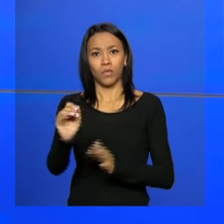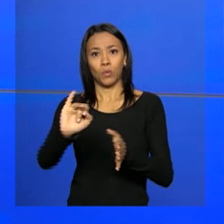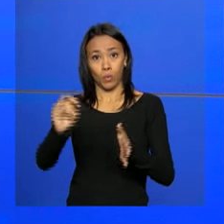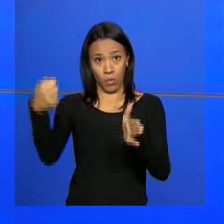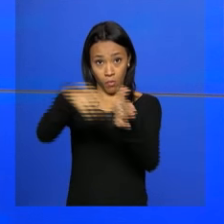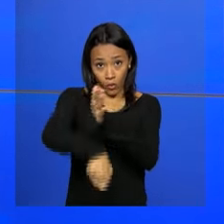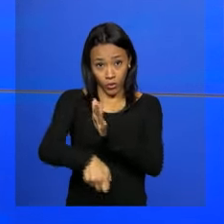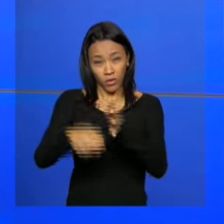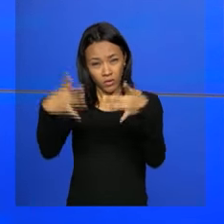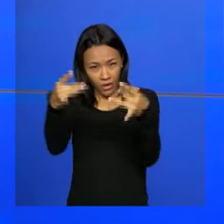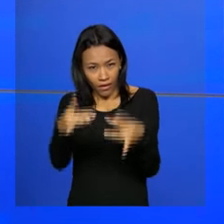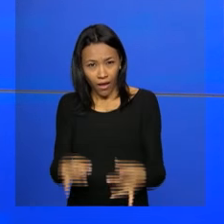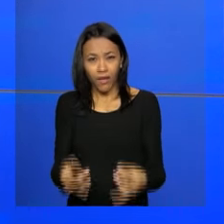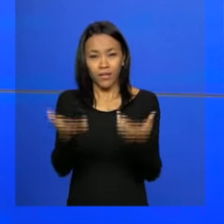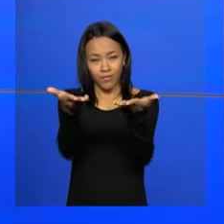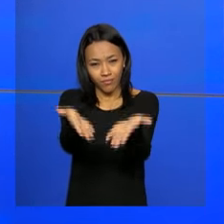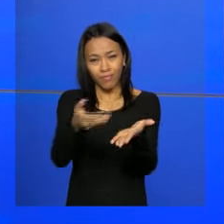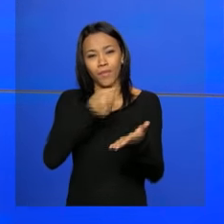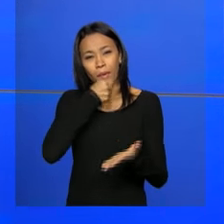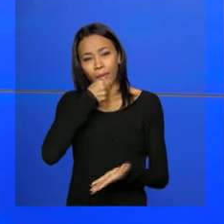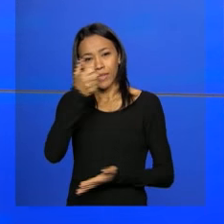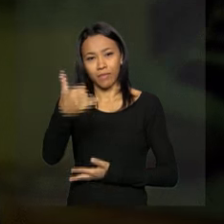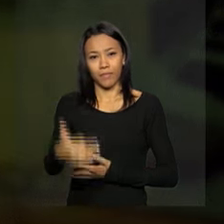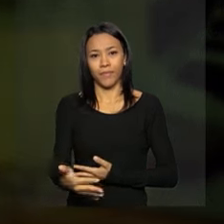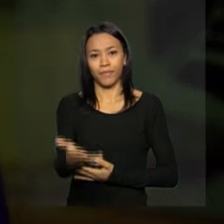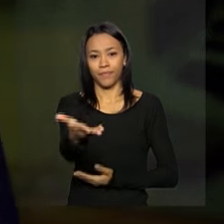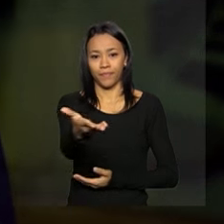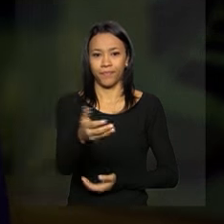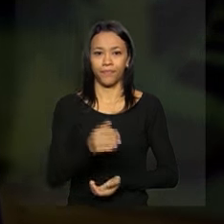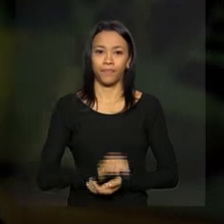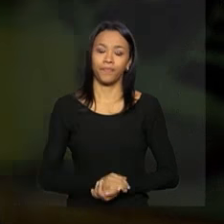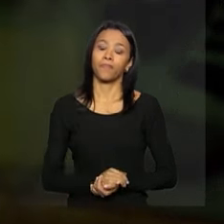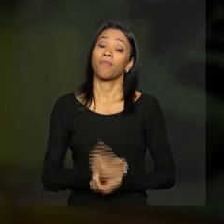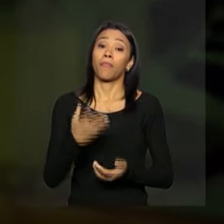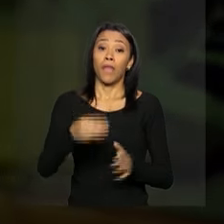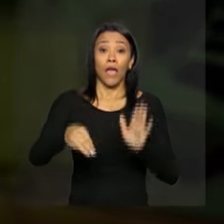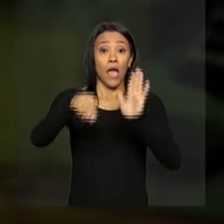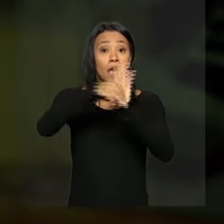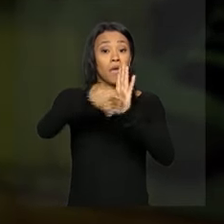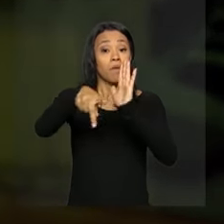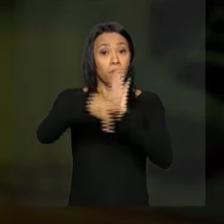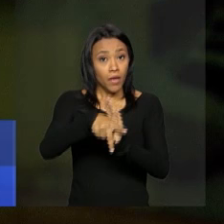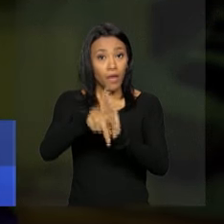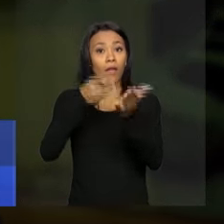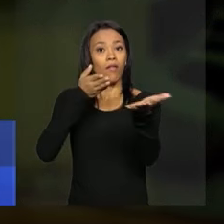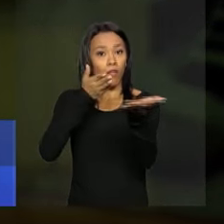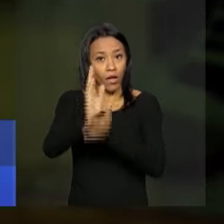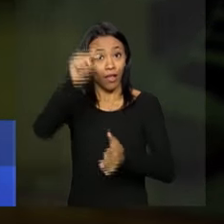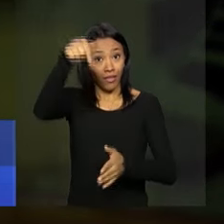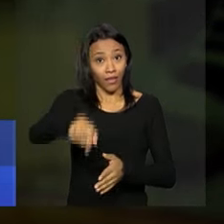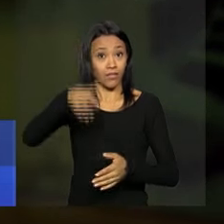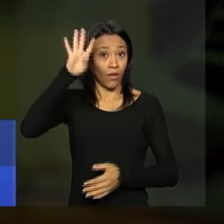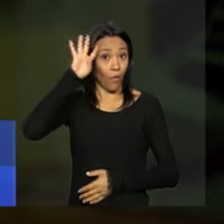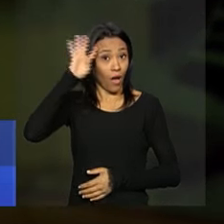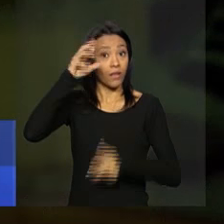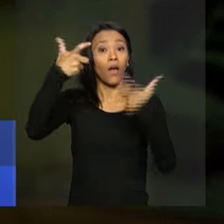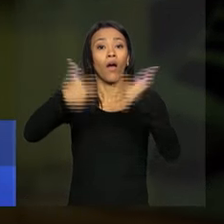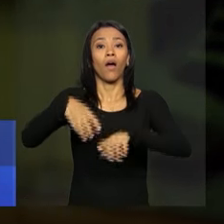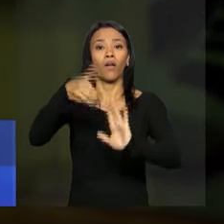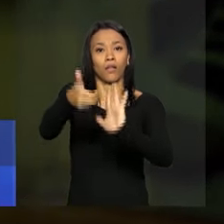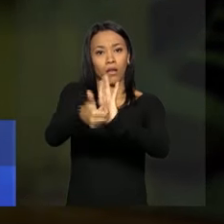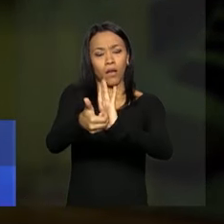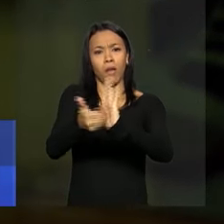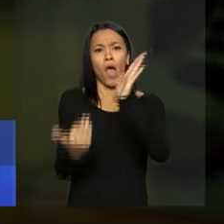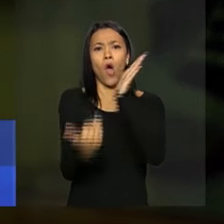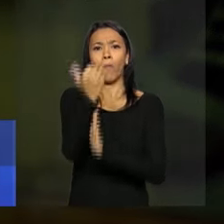próprio. Os detalhes com o Ricardo Carandina. A medida provisória aprovada nesta quarta-feira na Câmara dos Deputados